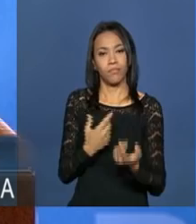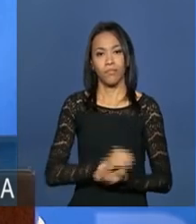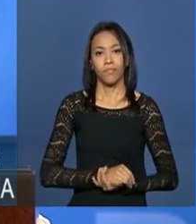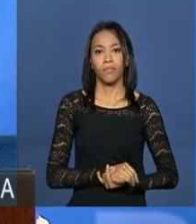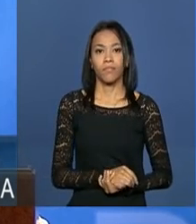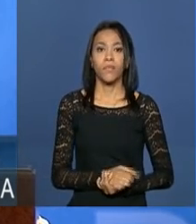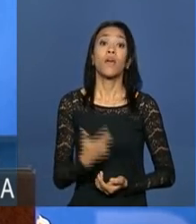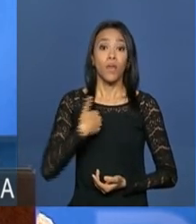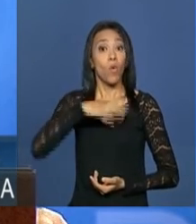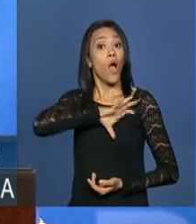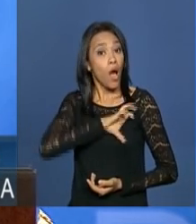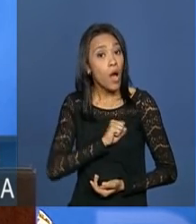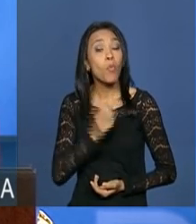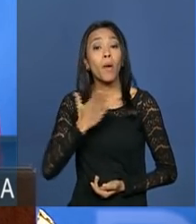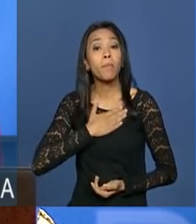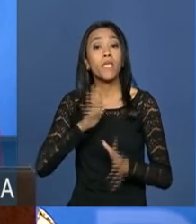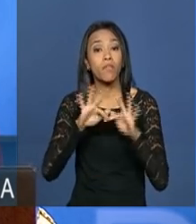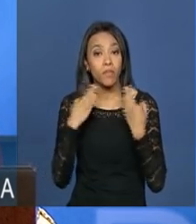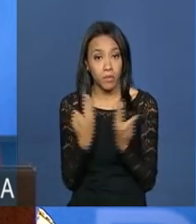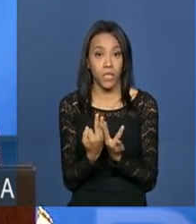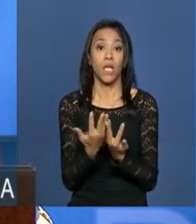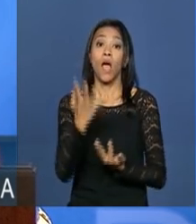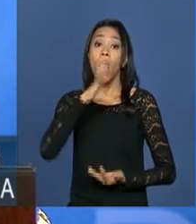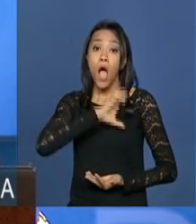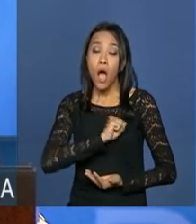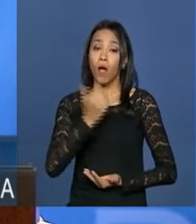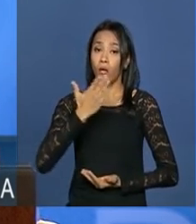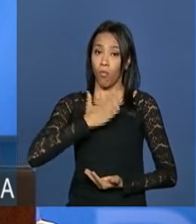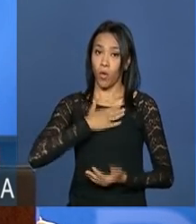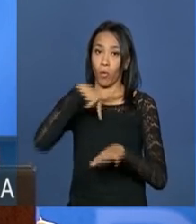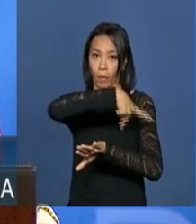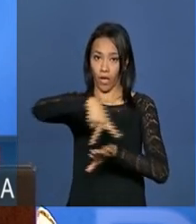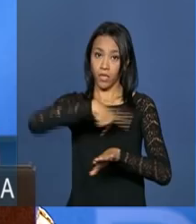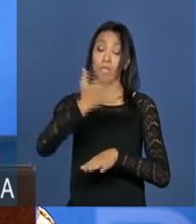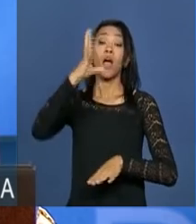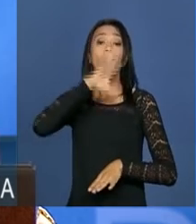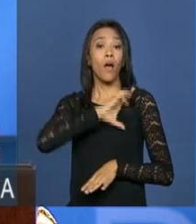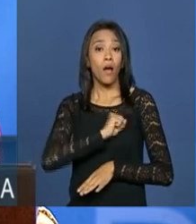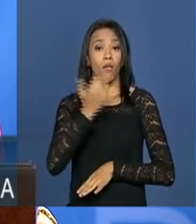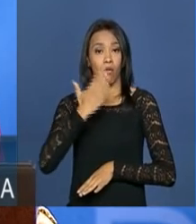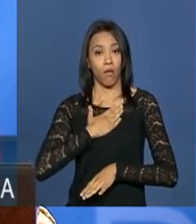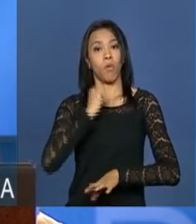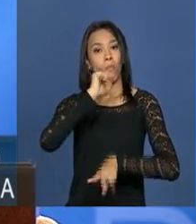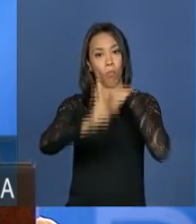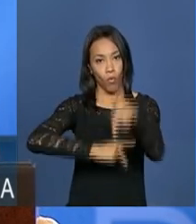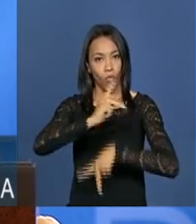amo. Amo a minha família, amo o meu país, amo o meu povo.